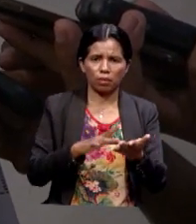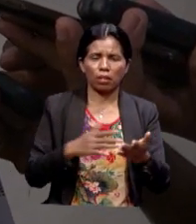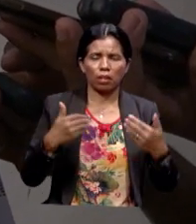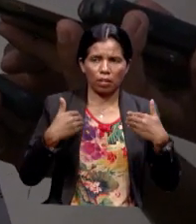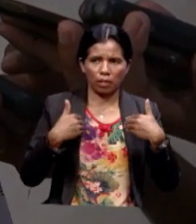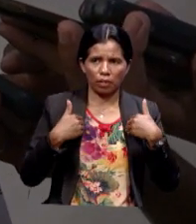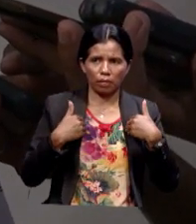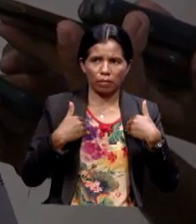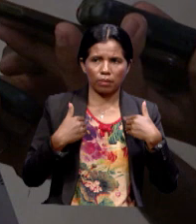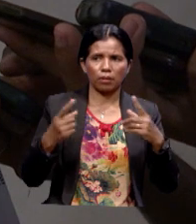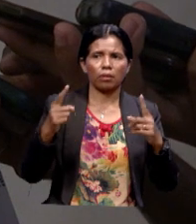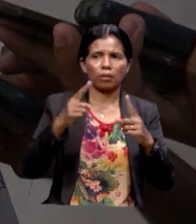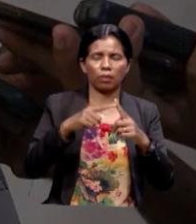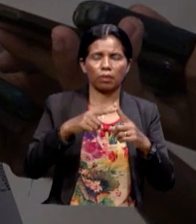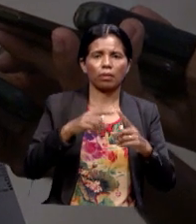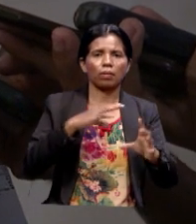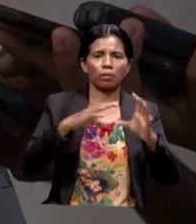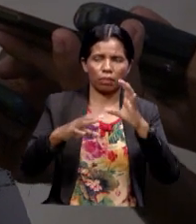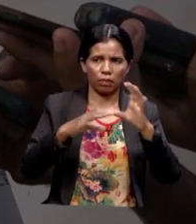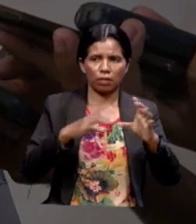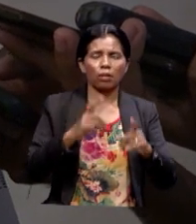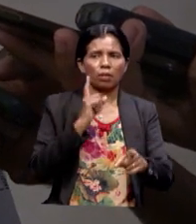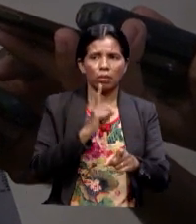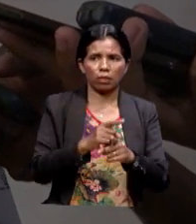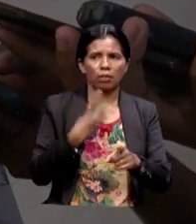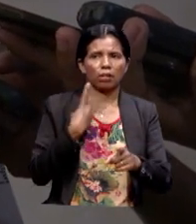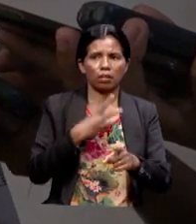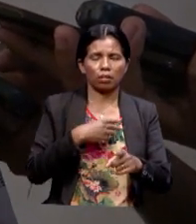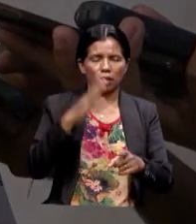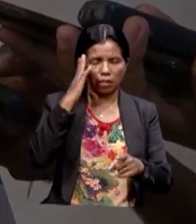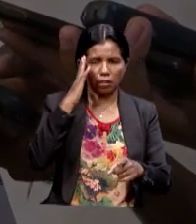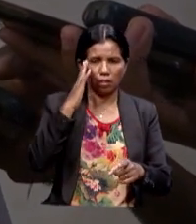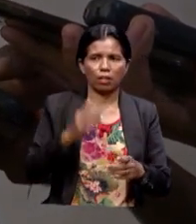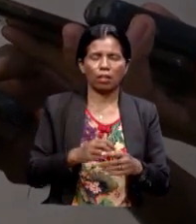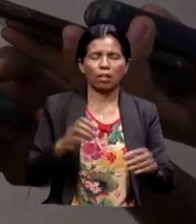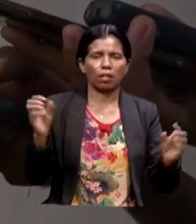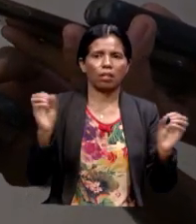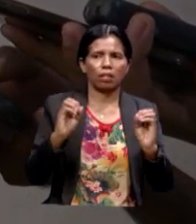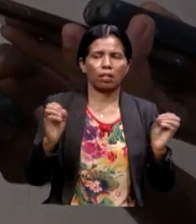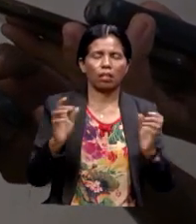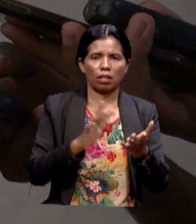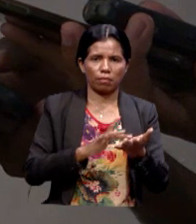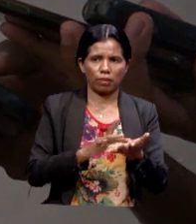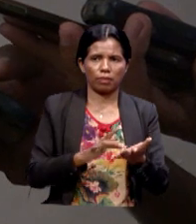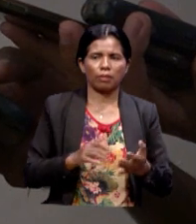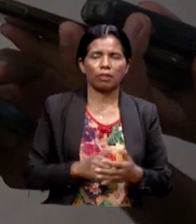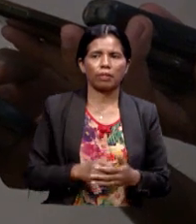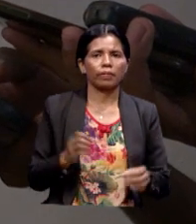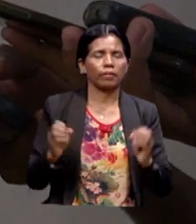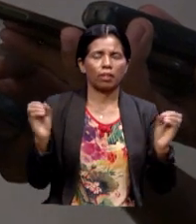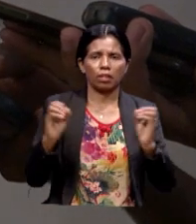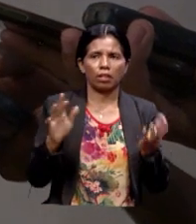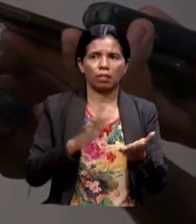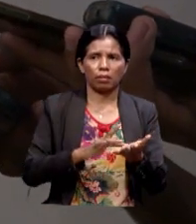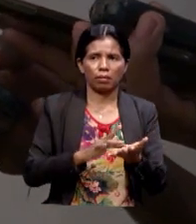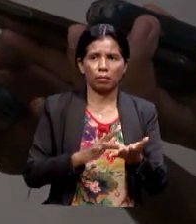atraso to tem que comunicar los do balo ita reconhece que a lá já estoque. Se lá estou,